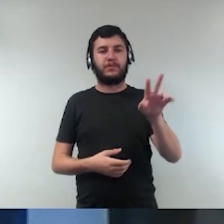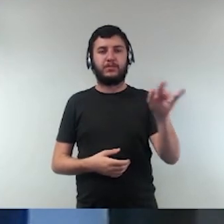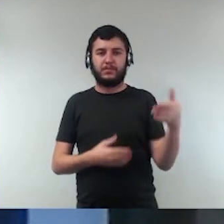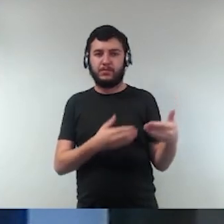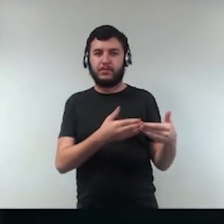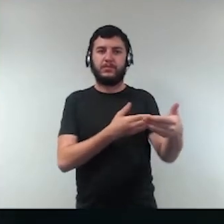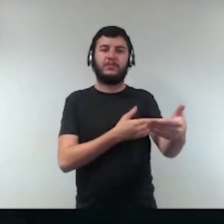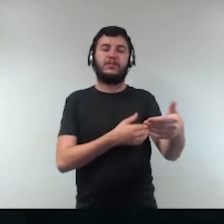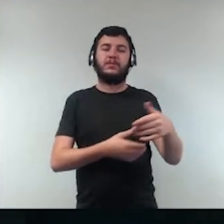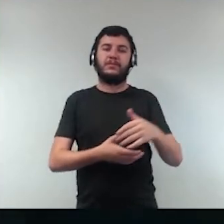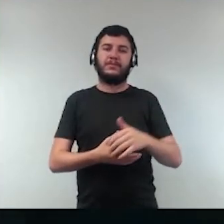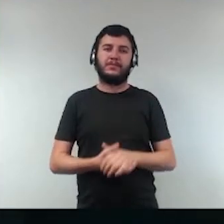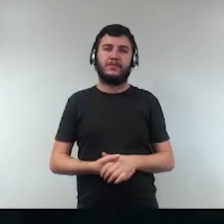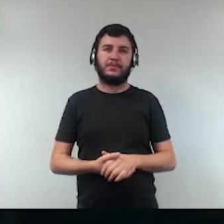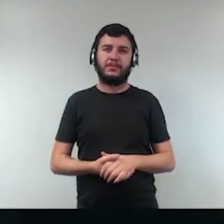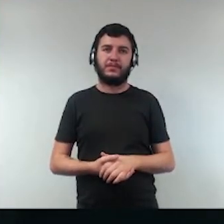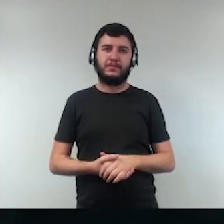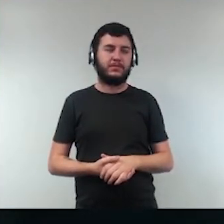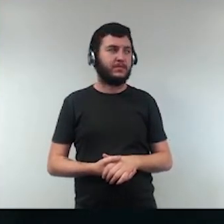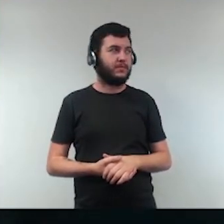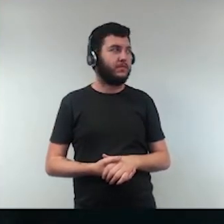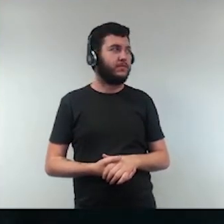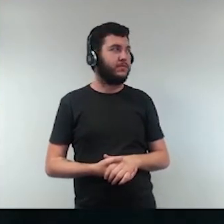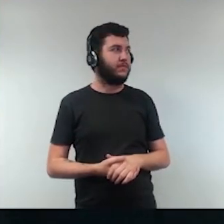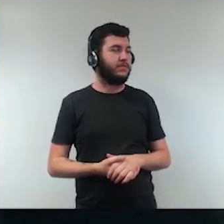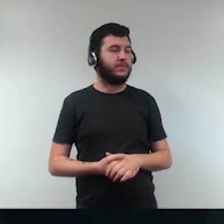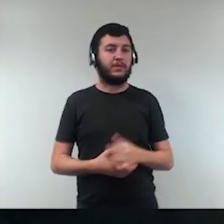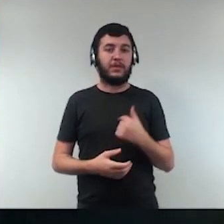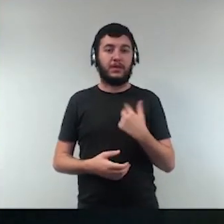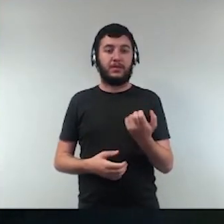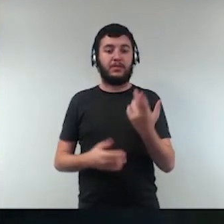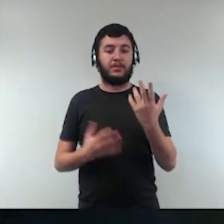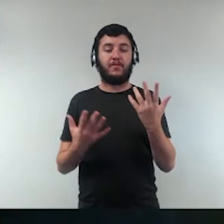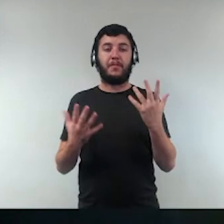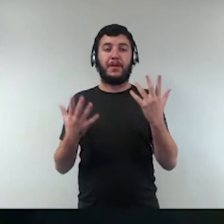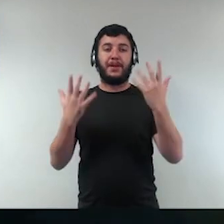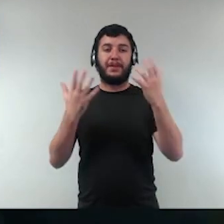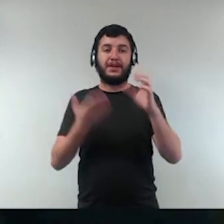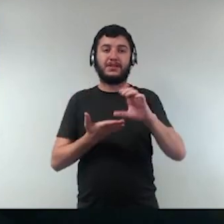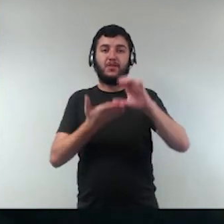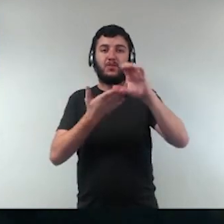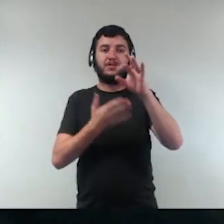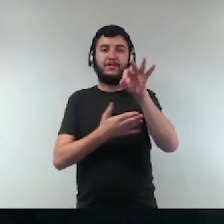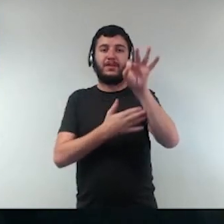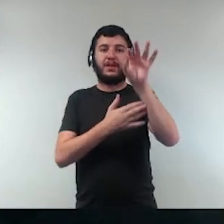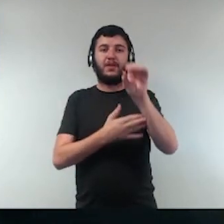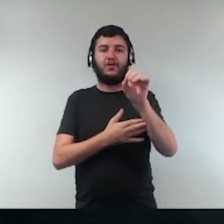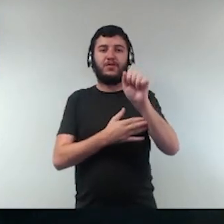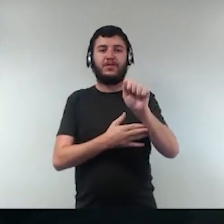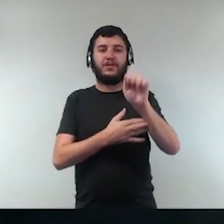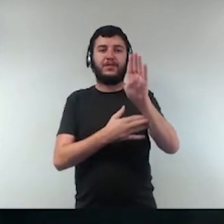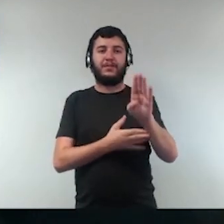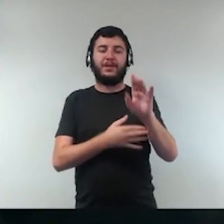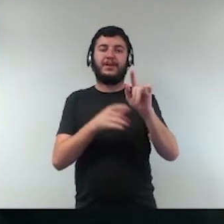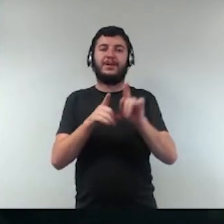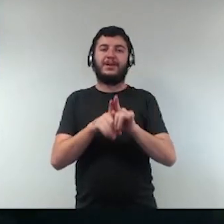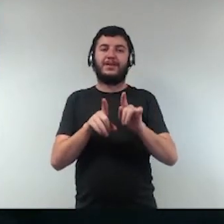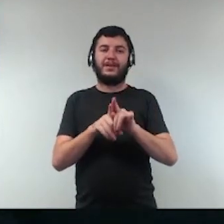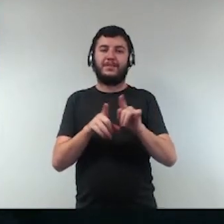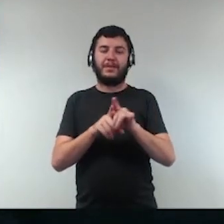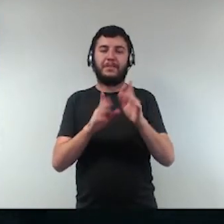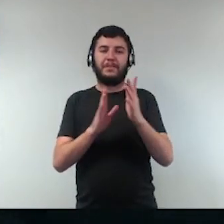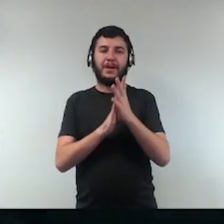Eu queria aproveitar esse momento final para parabenizar o Conselho Federal da OAB e, especificamente,